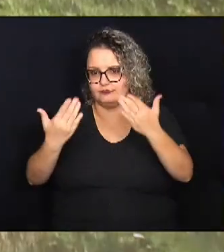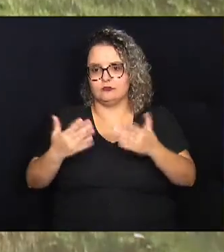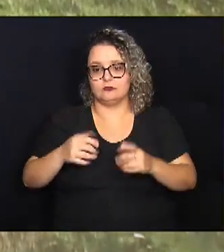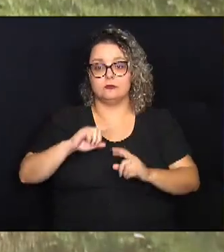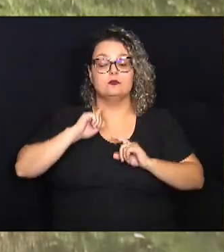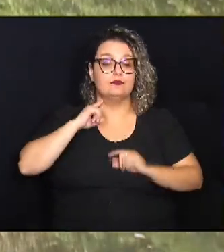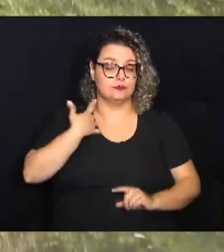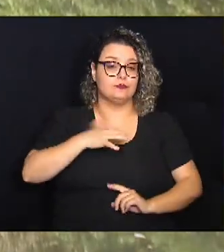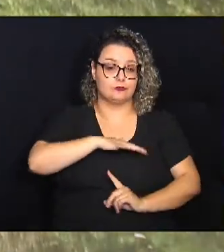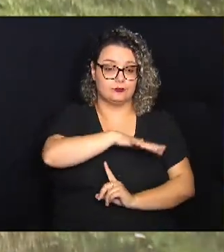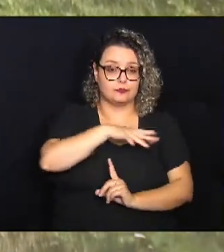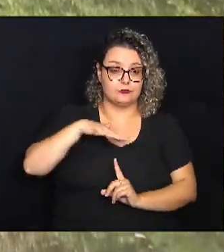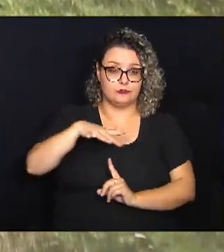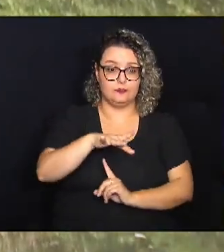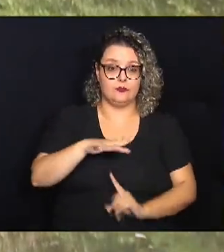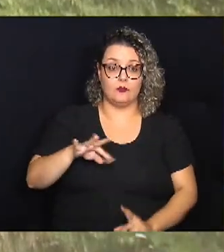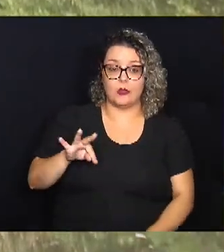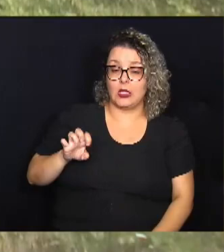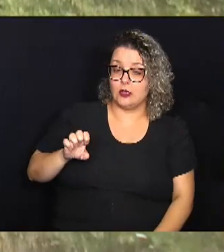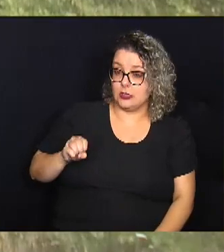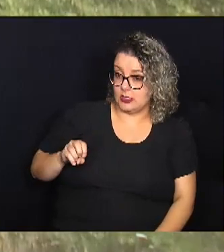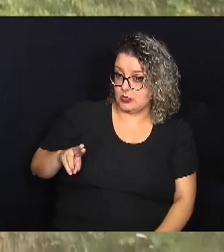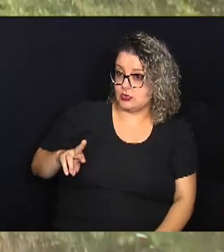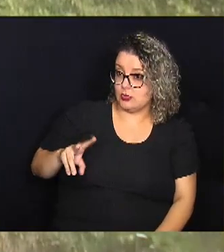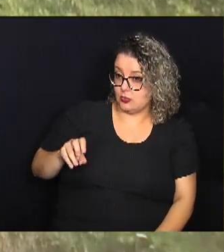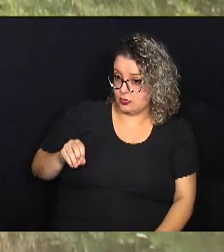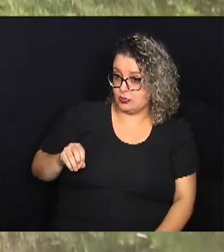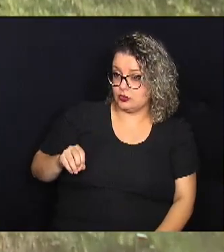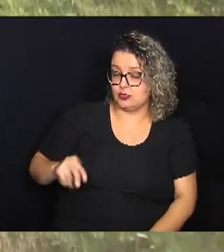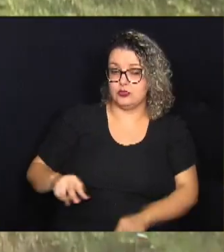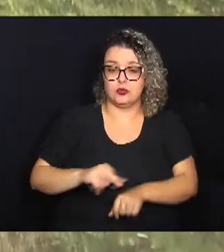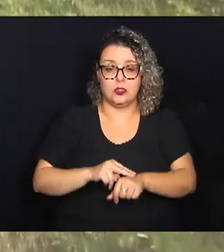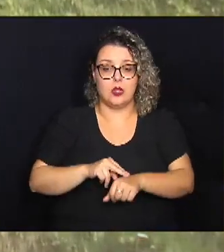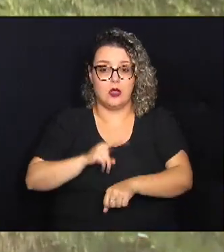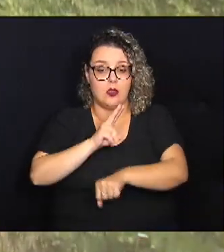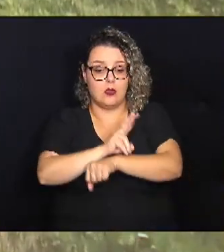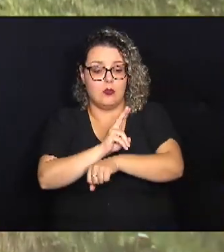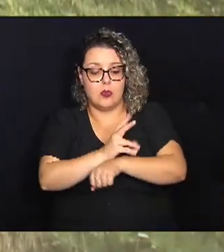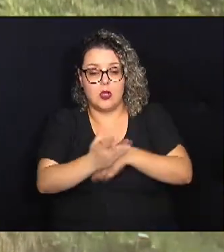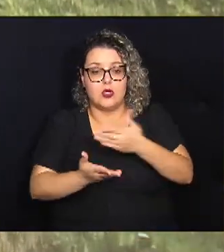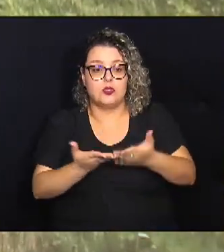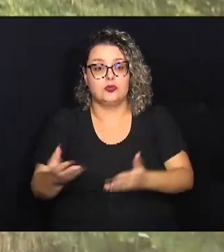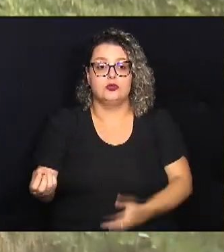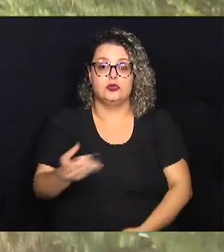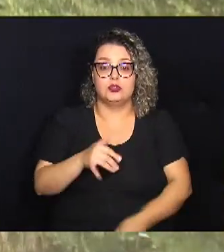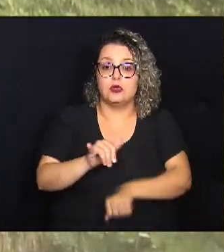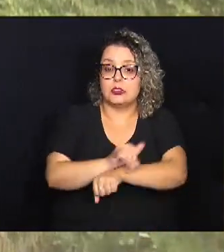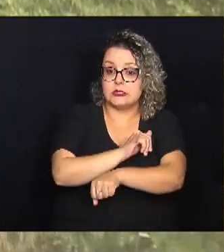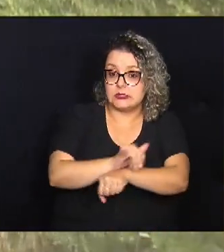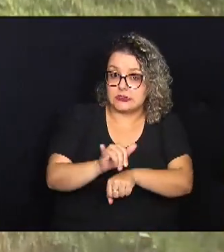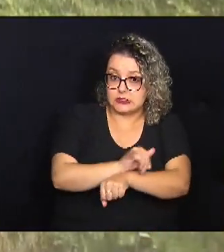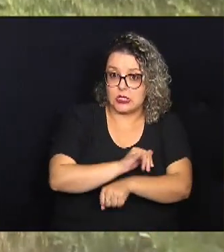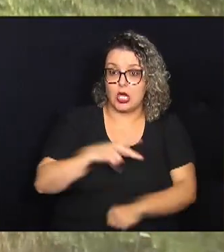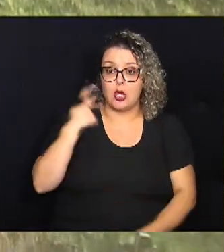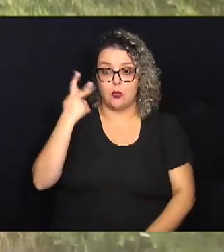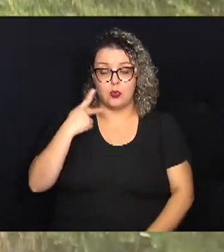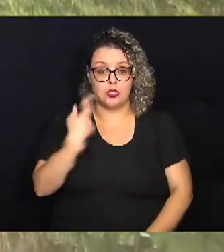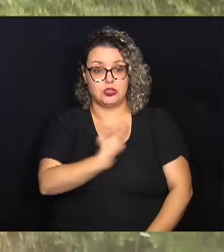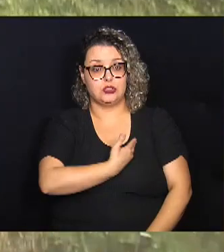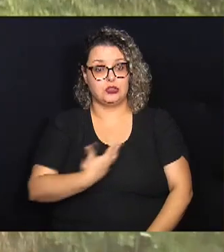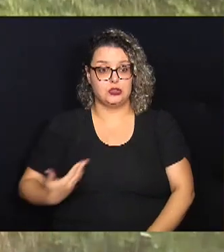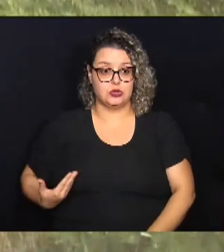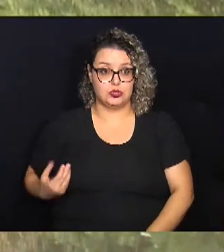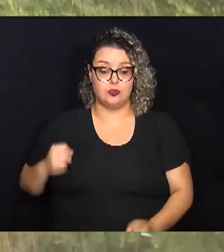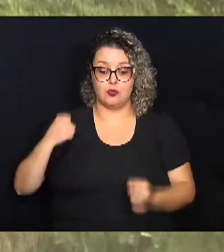O Tesouro Verde auxilia na preservação e novas estratégias de políticas públicas para as áreas de proteção